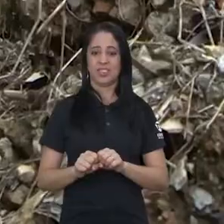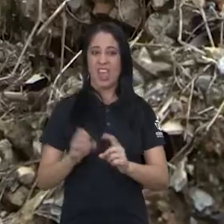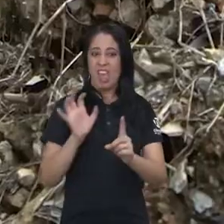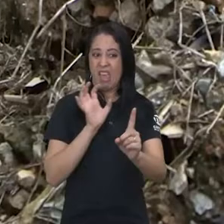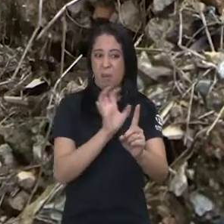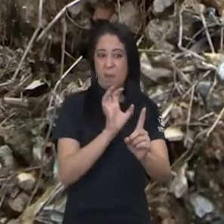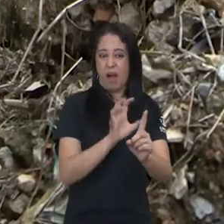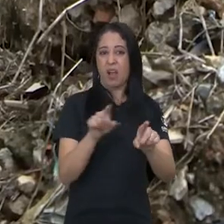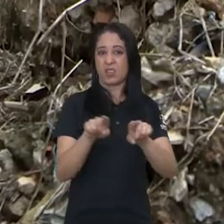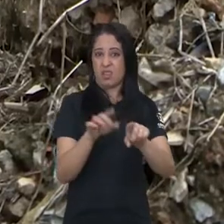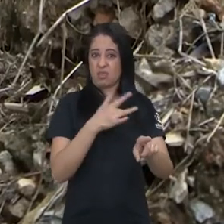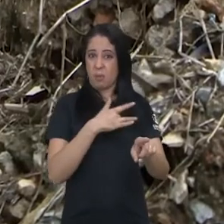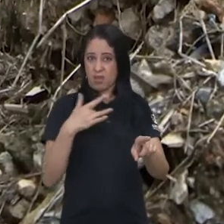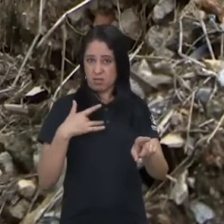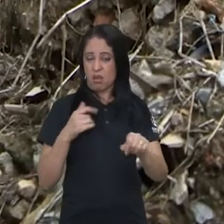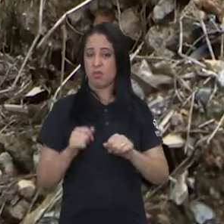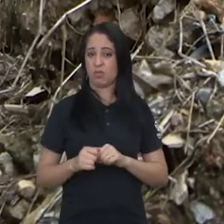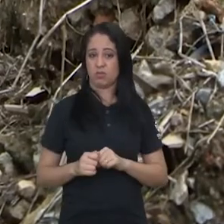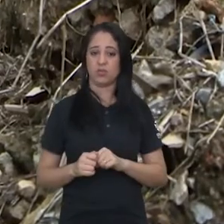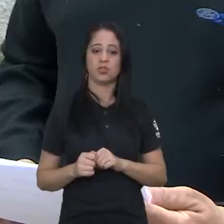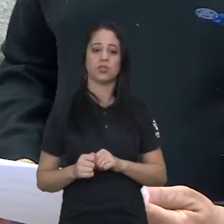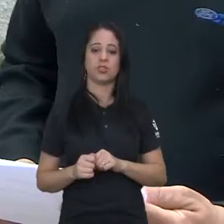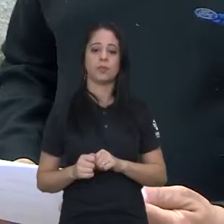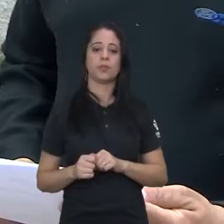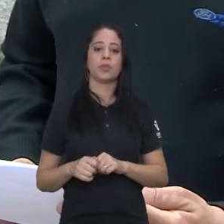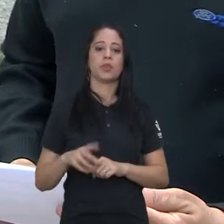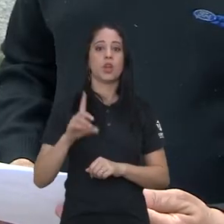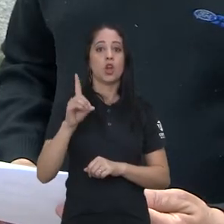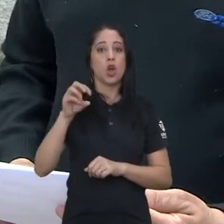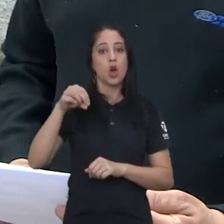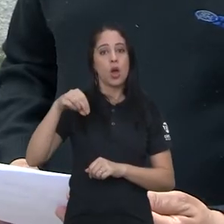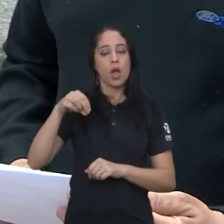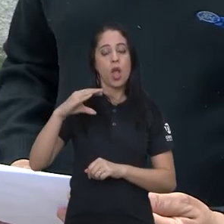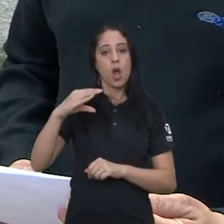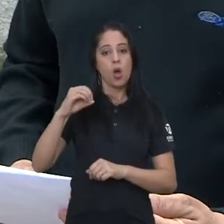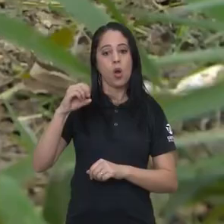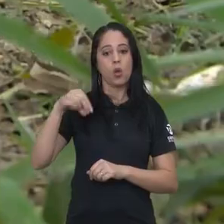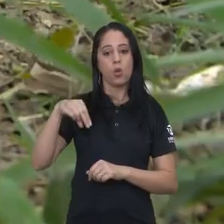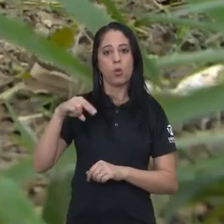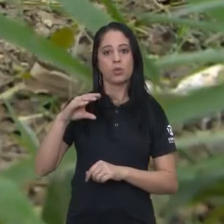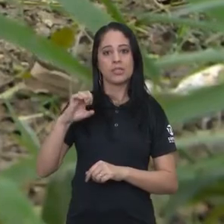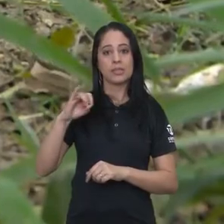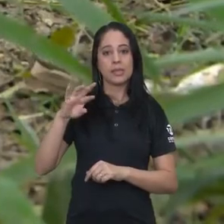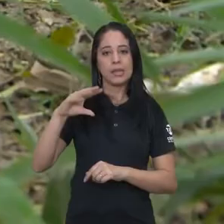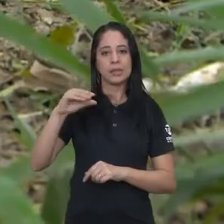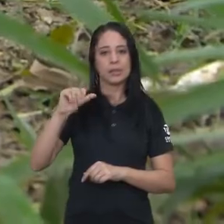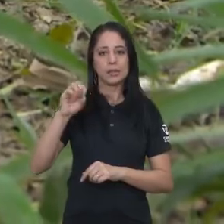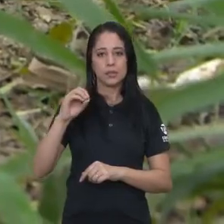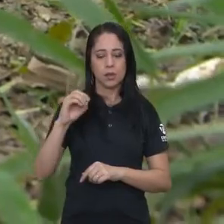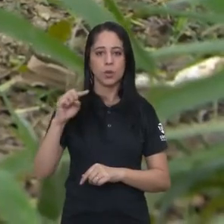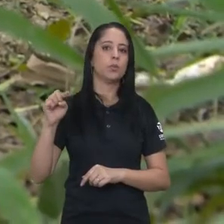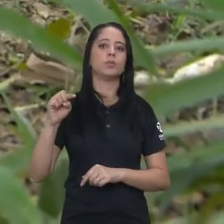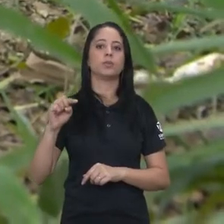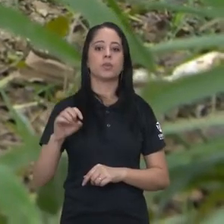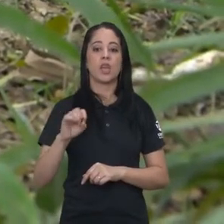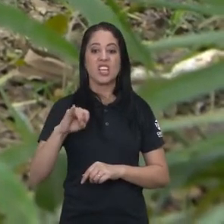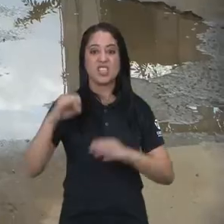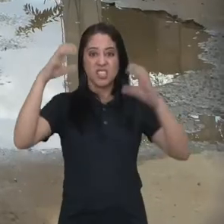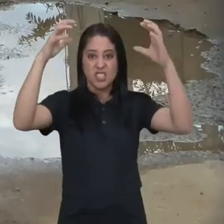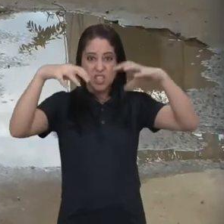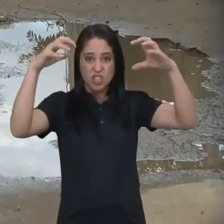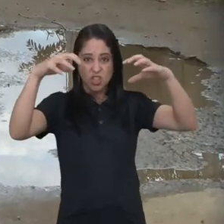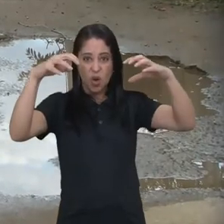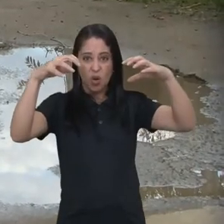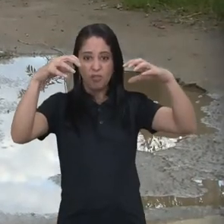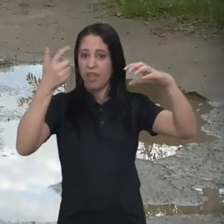mobilidade impacta até mesmo a saúde de alguns moradores é o caso da Dona Conceição por conta das ruas de terra em dias de